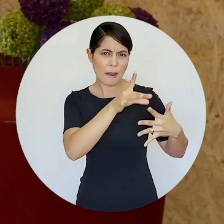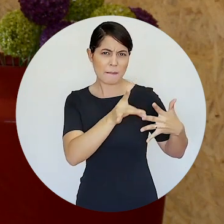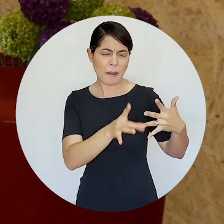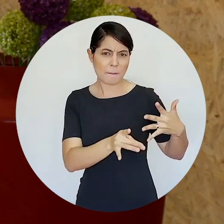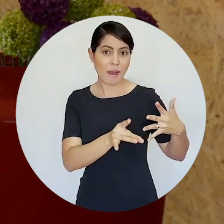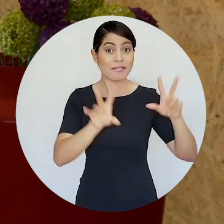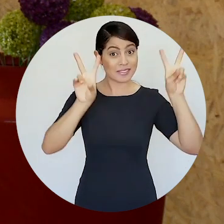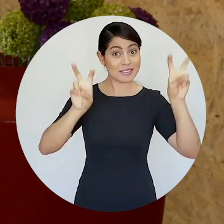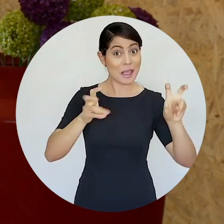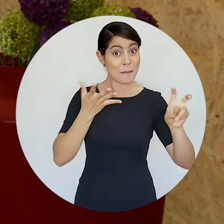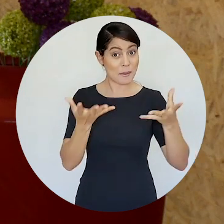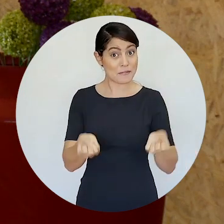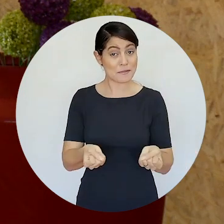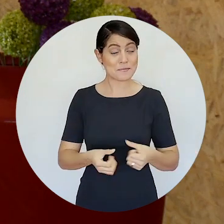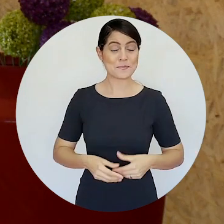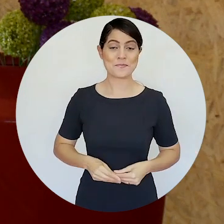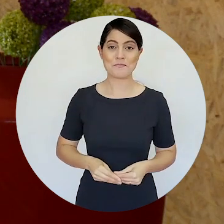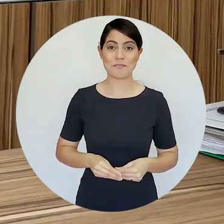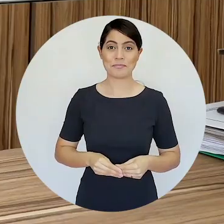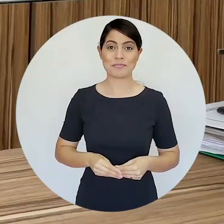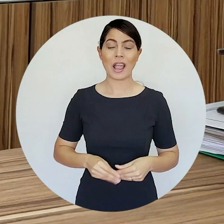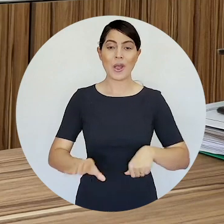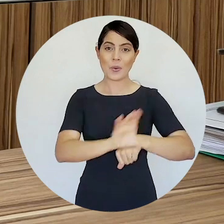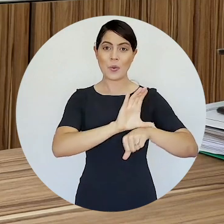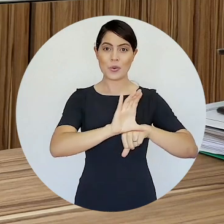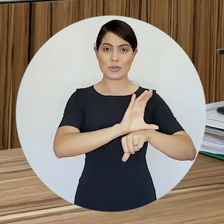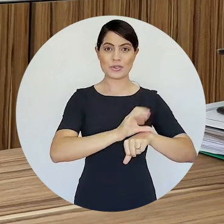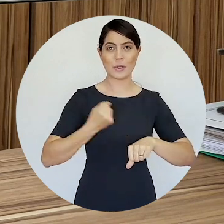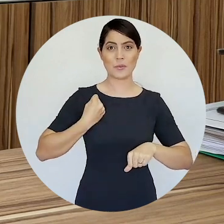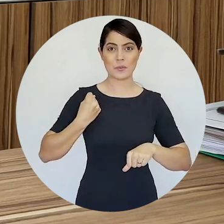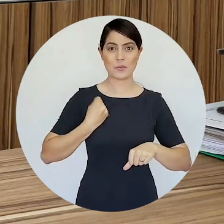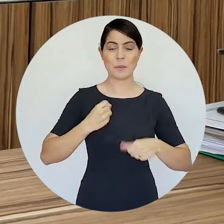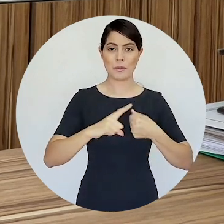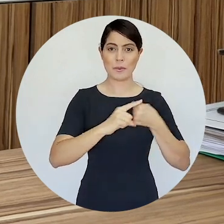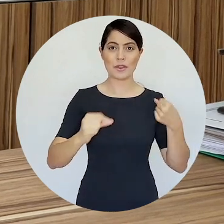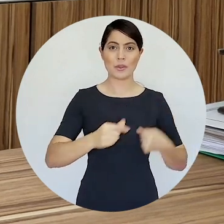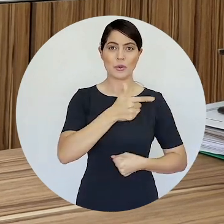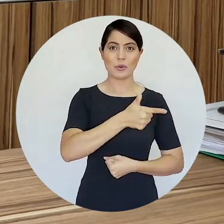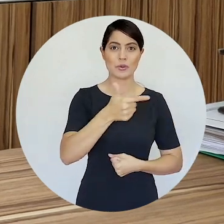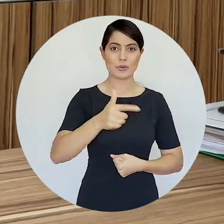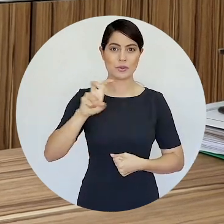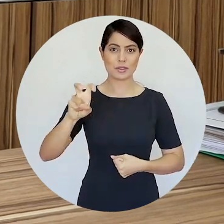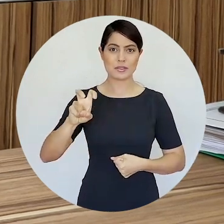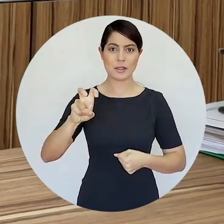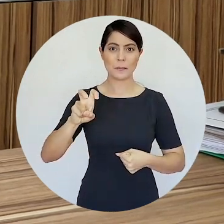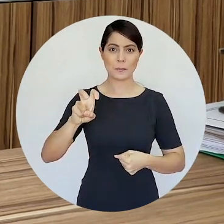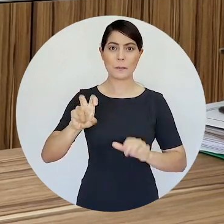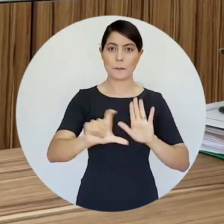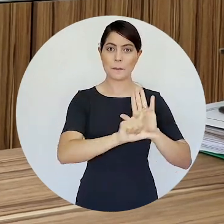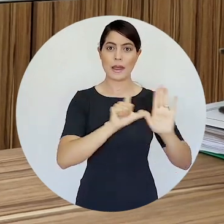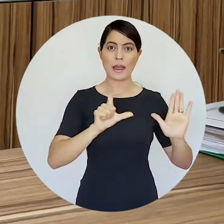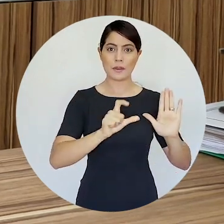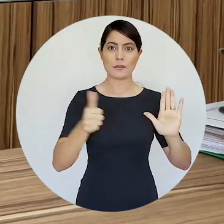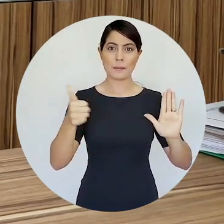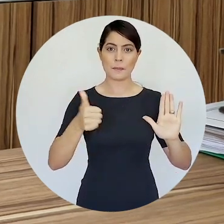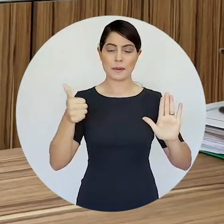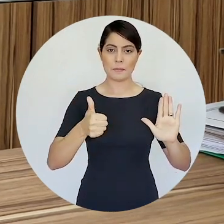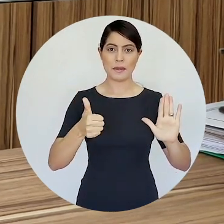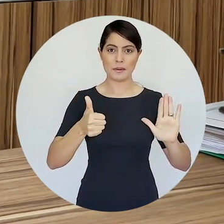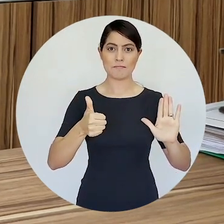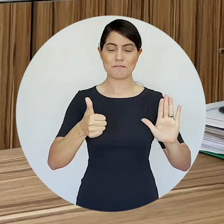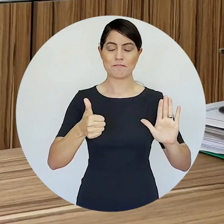conservação? Vamos aprender mais sobre o tema. A Constituição, no seu artigo 225, parágrafo 1º,